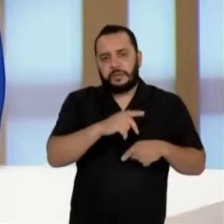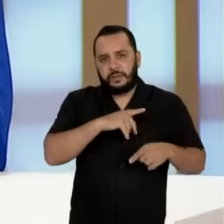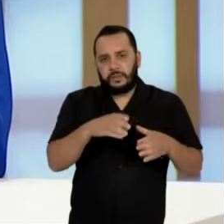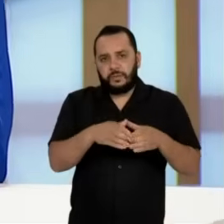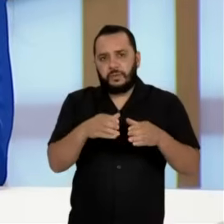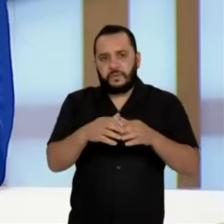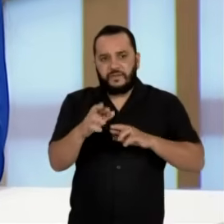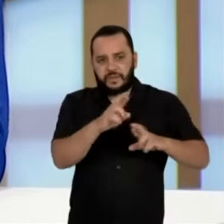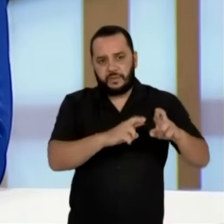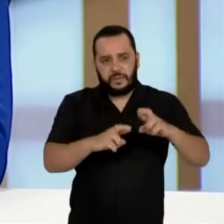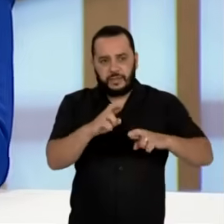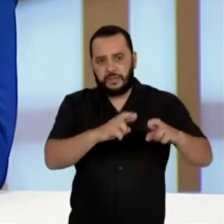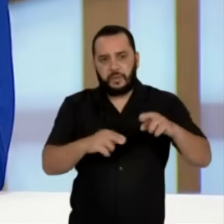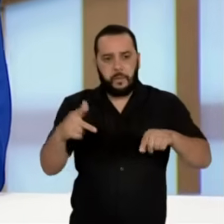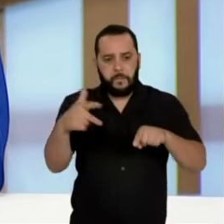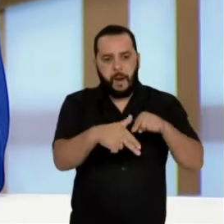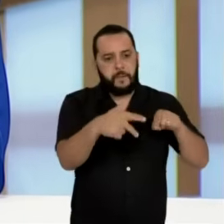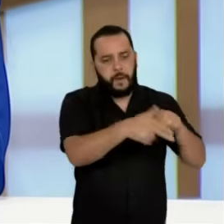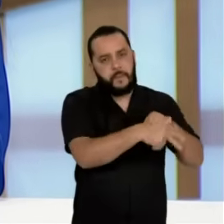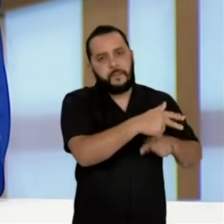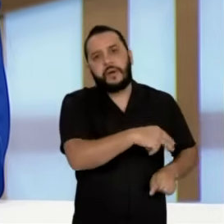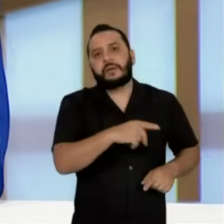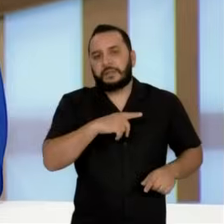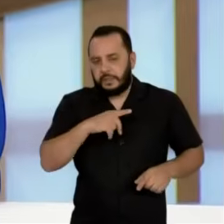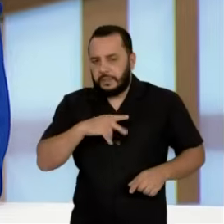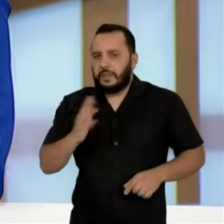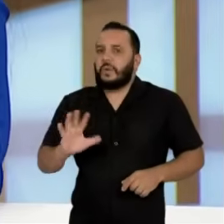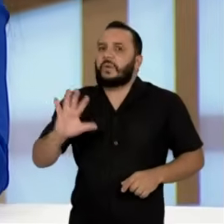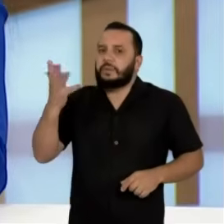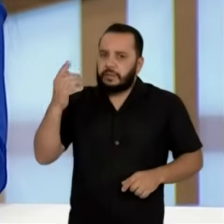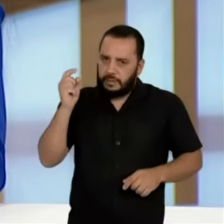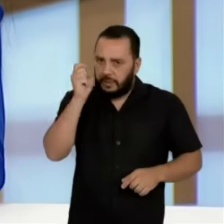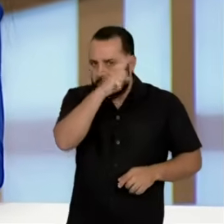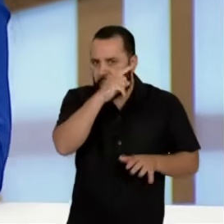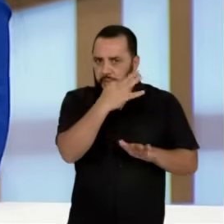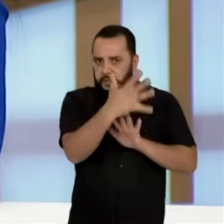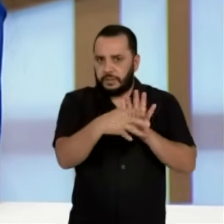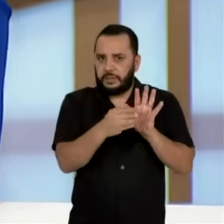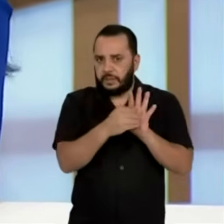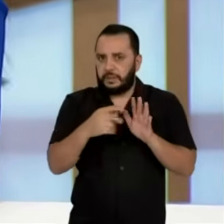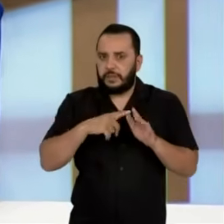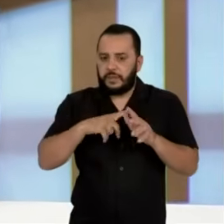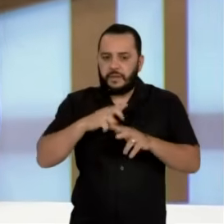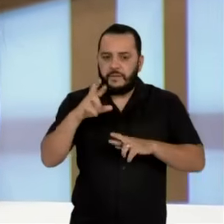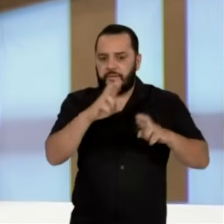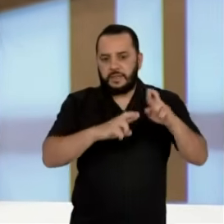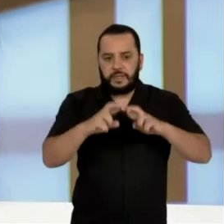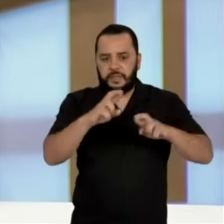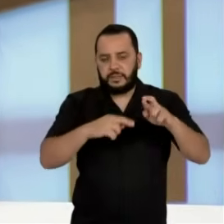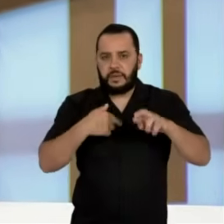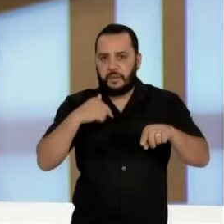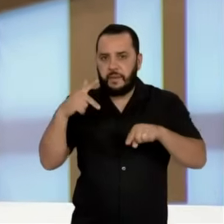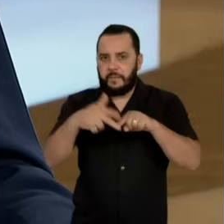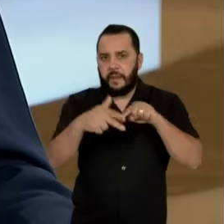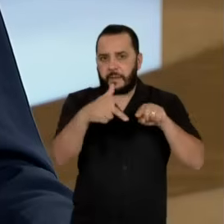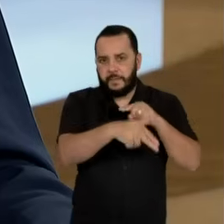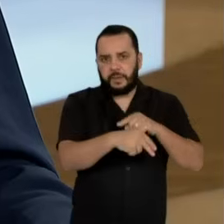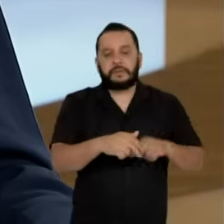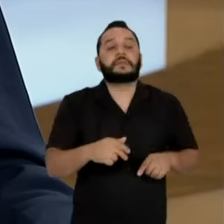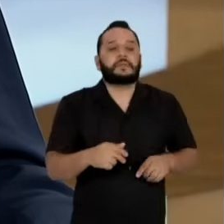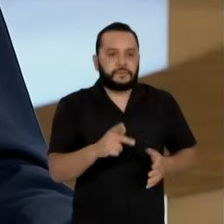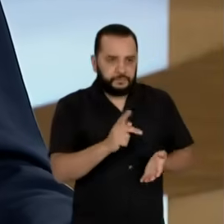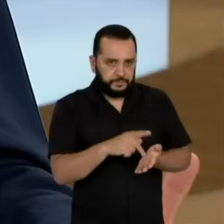um desmanche ali, você está vivendo isso ali, vendo que os órgãos de fiscalização estão sem... Na hora que você tira os